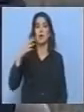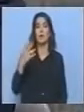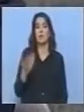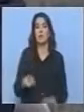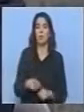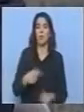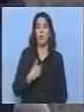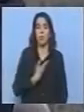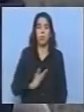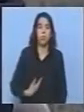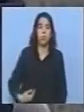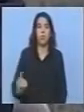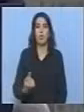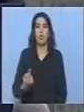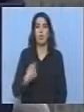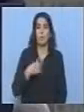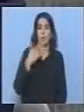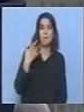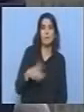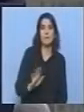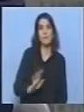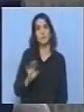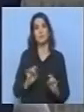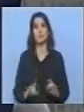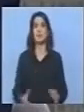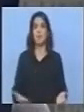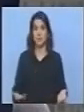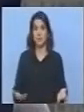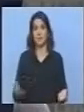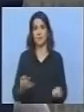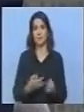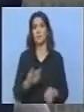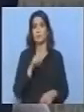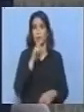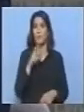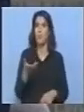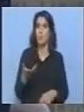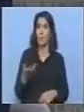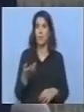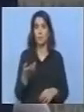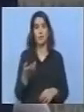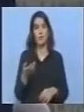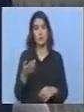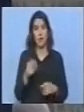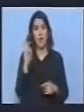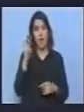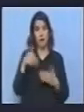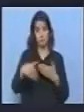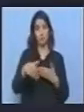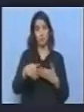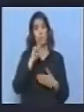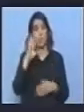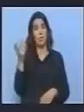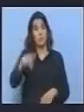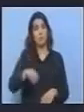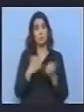obsoletos. E isso realmente é algo que se pode colocar de forma dramática nos próximos anos na sociedade